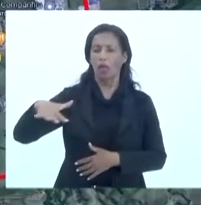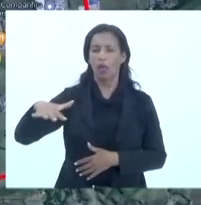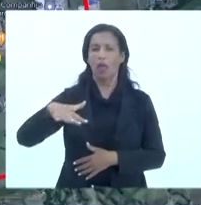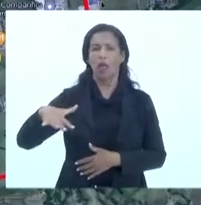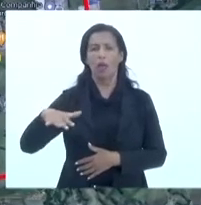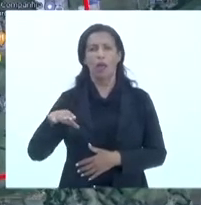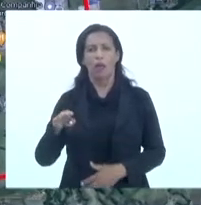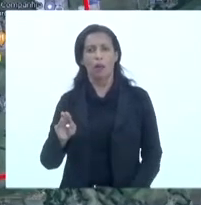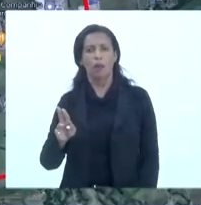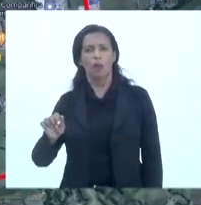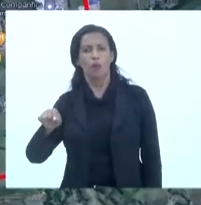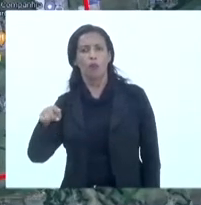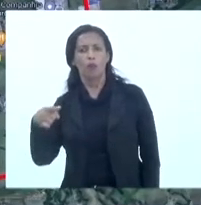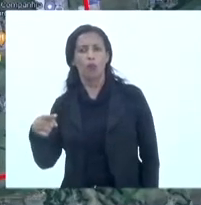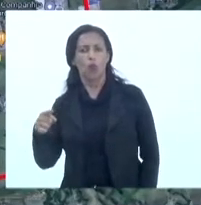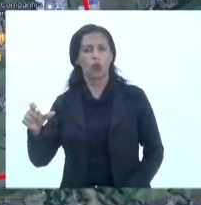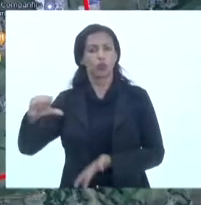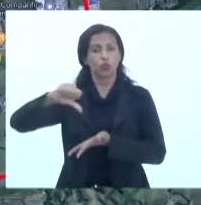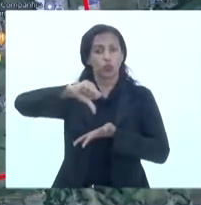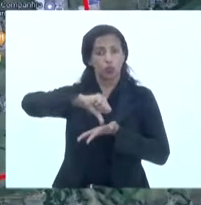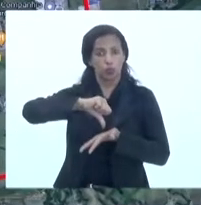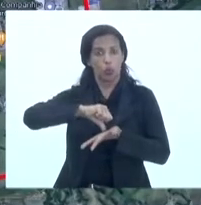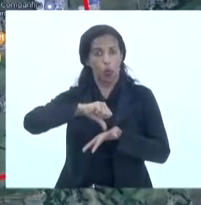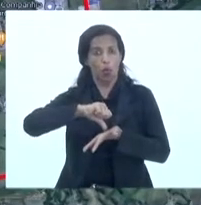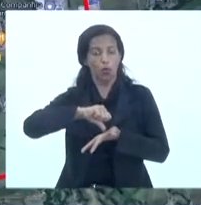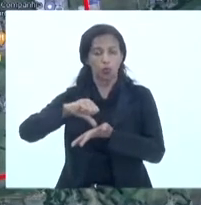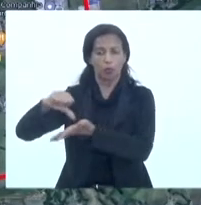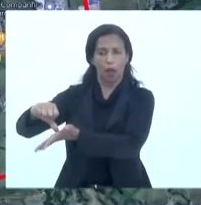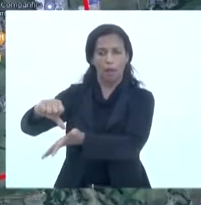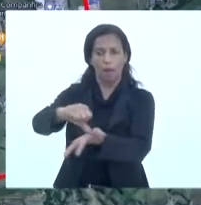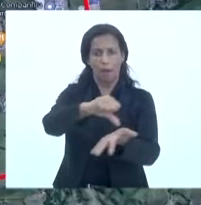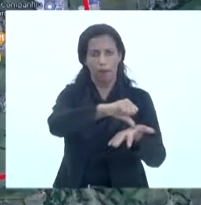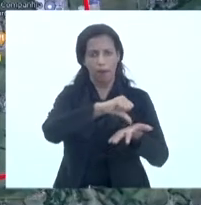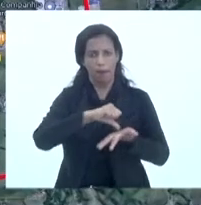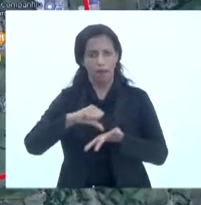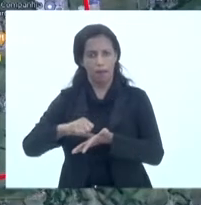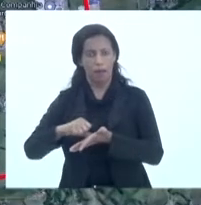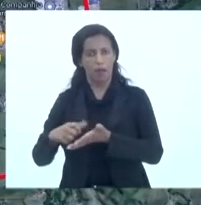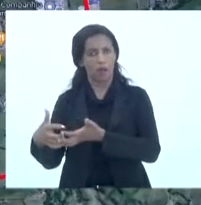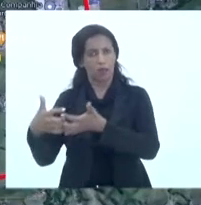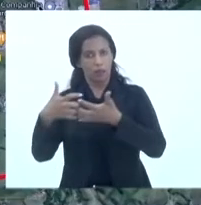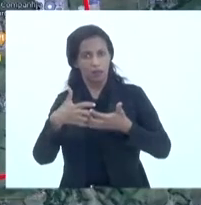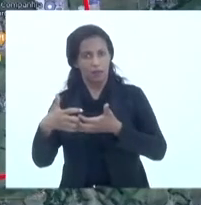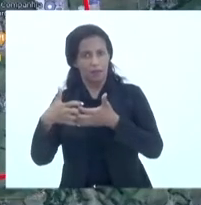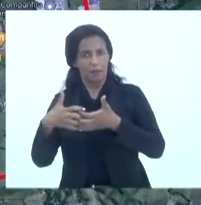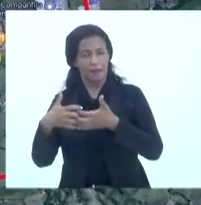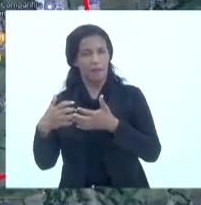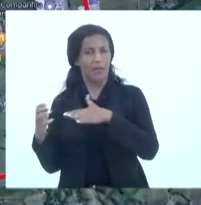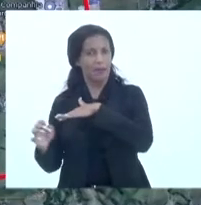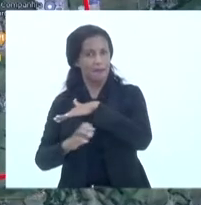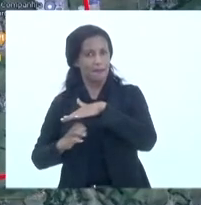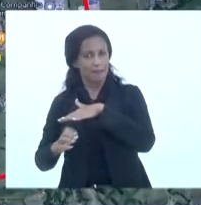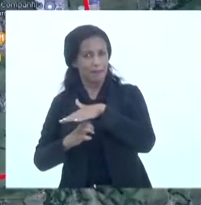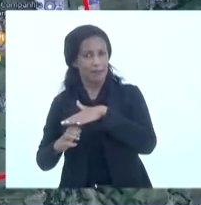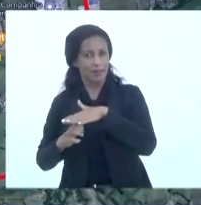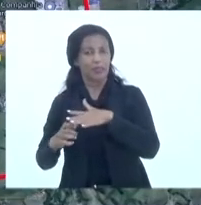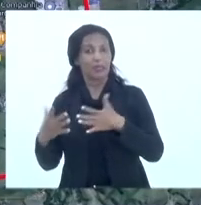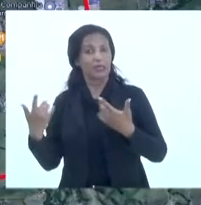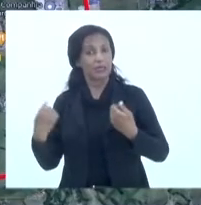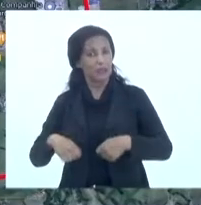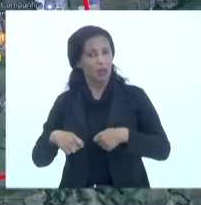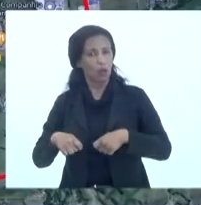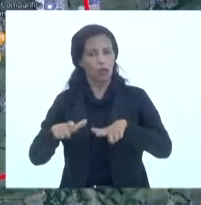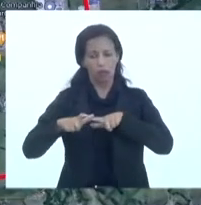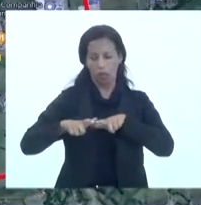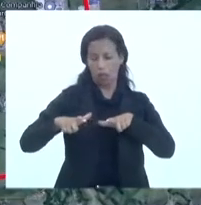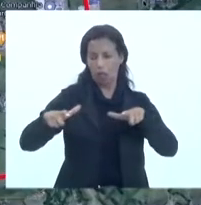Bulhões com os polos aqui da Stellantis e da Volkswagen Caminhões. Então a gente passaria a ter uma conexão muito